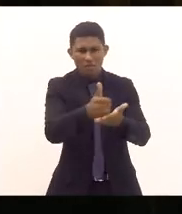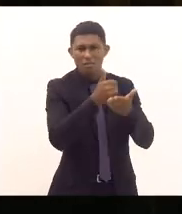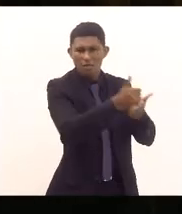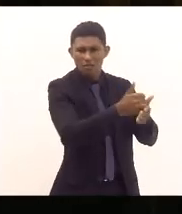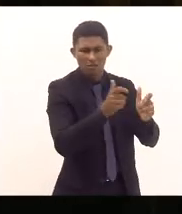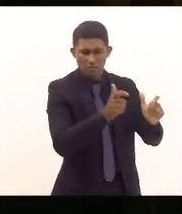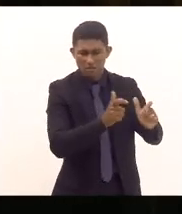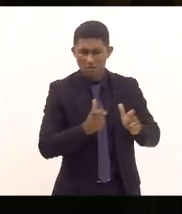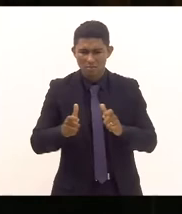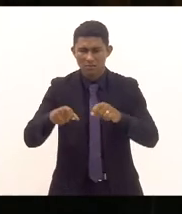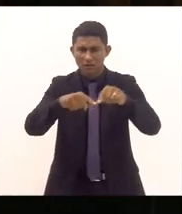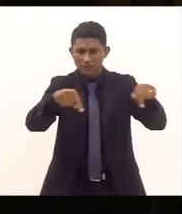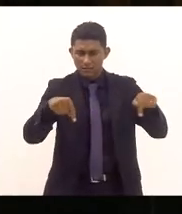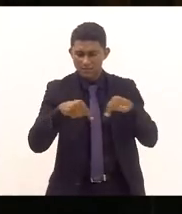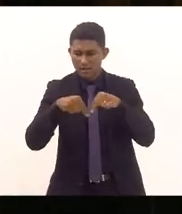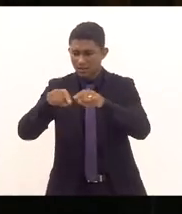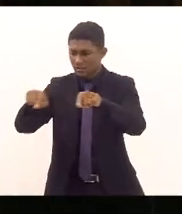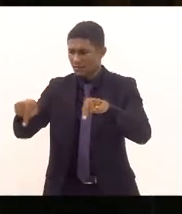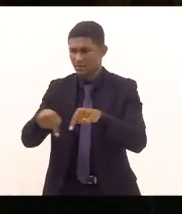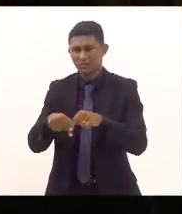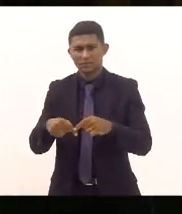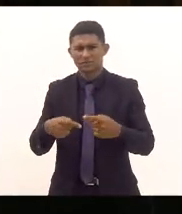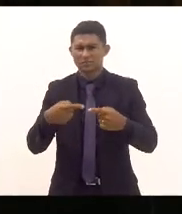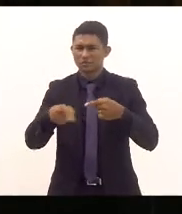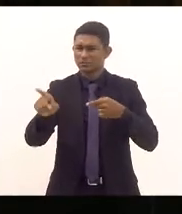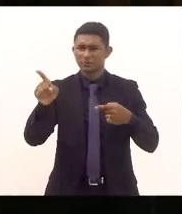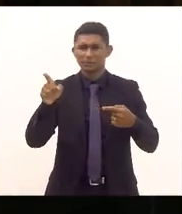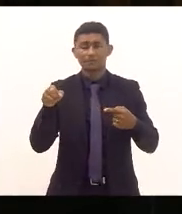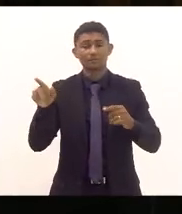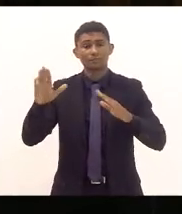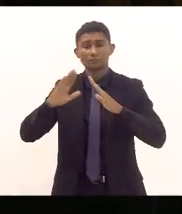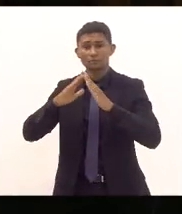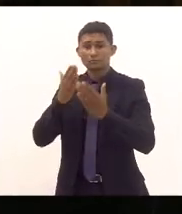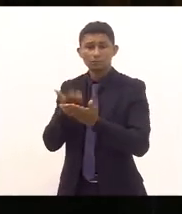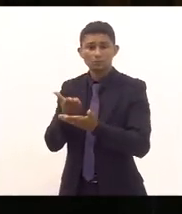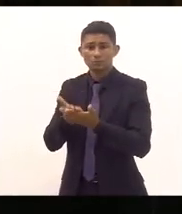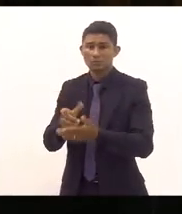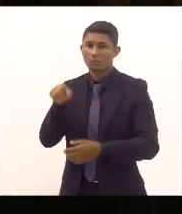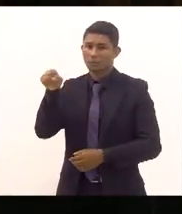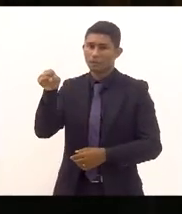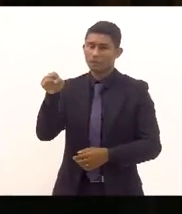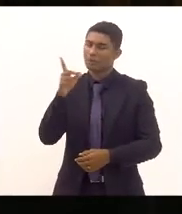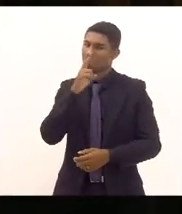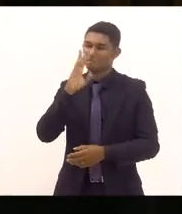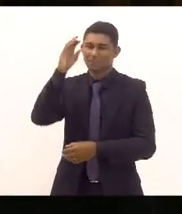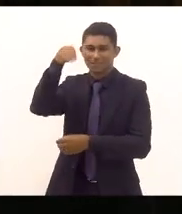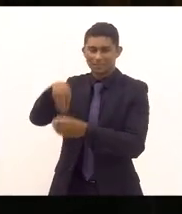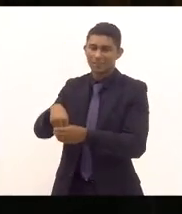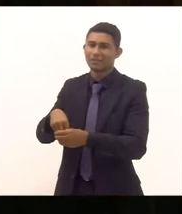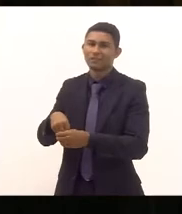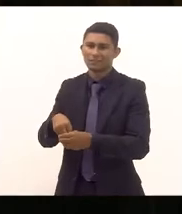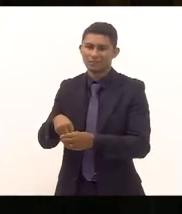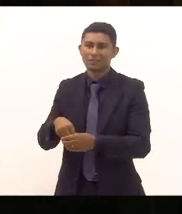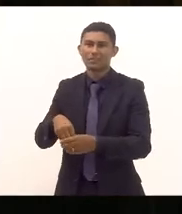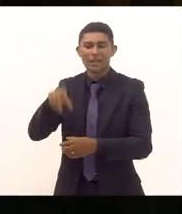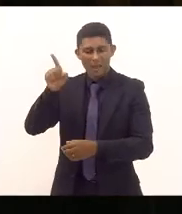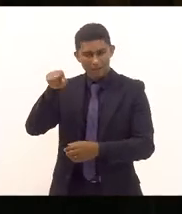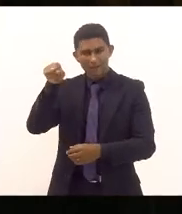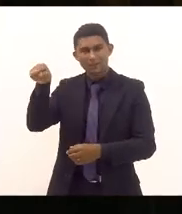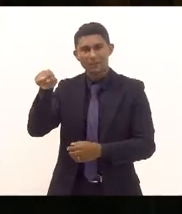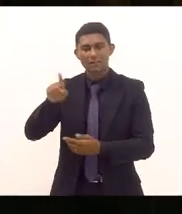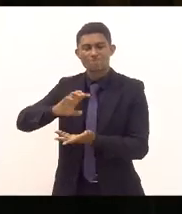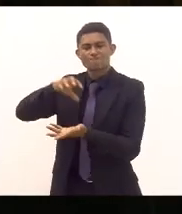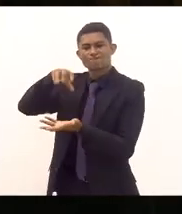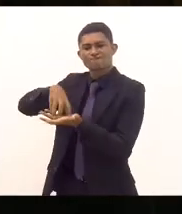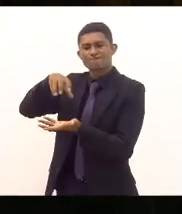eleição da direção da escola é uma escola que obviamente se encontra hoje absolutamente doutrinária se transformou num Bunker